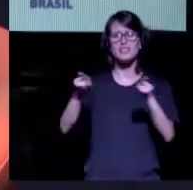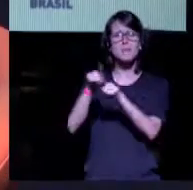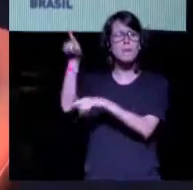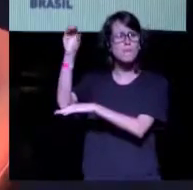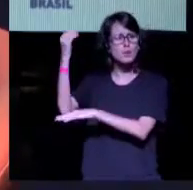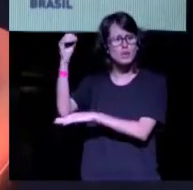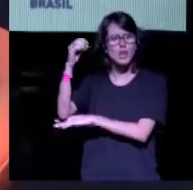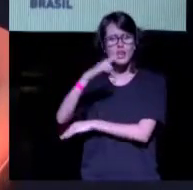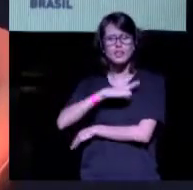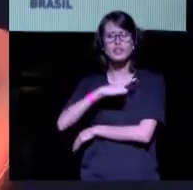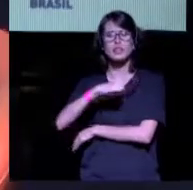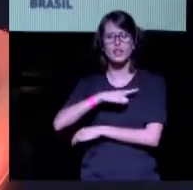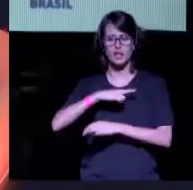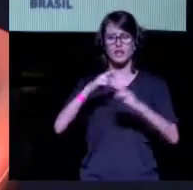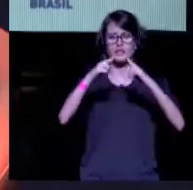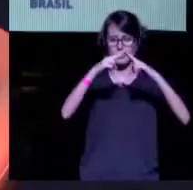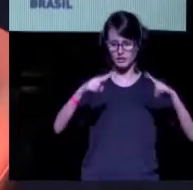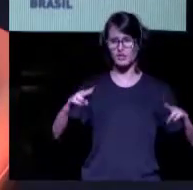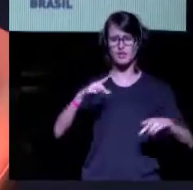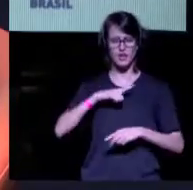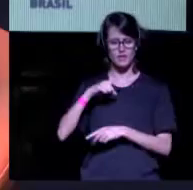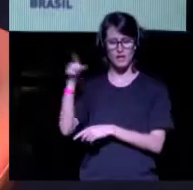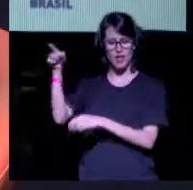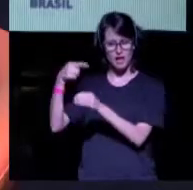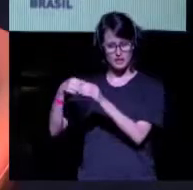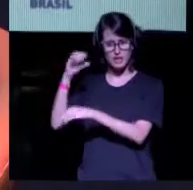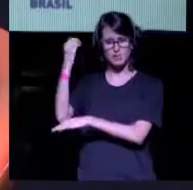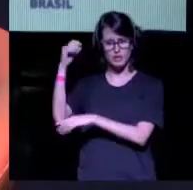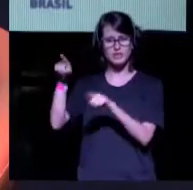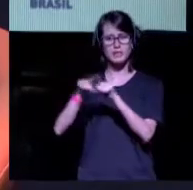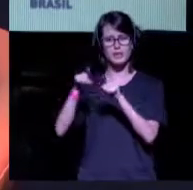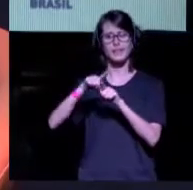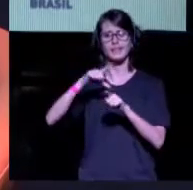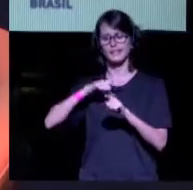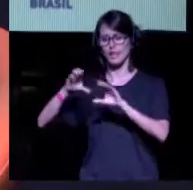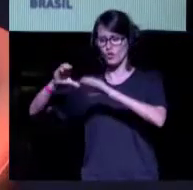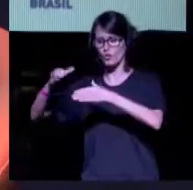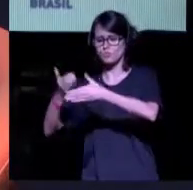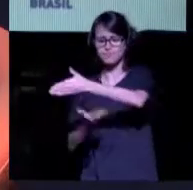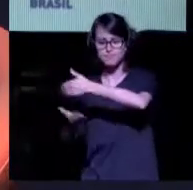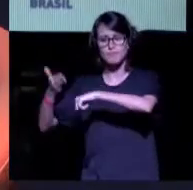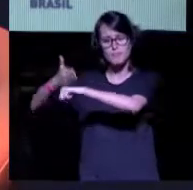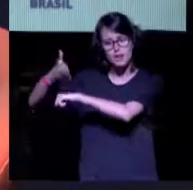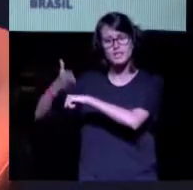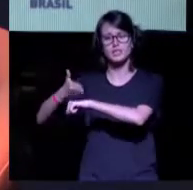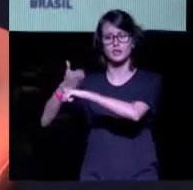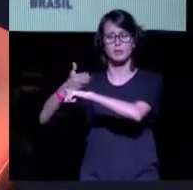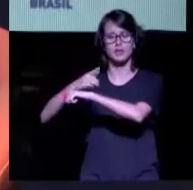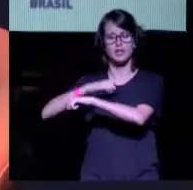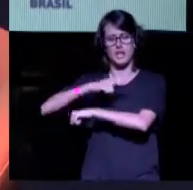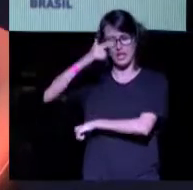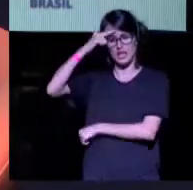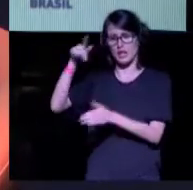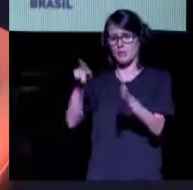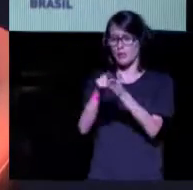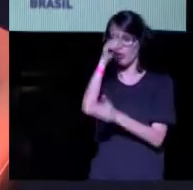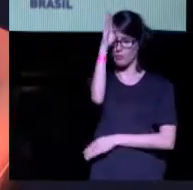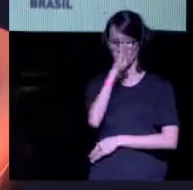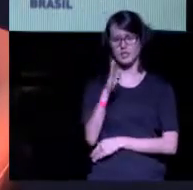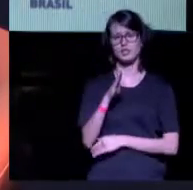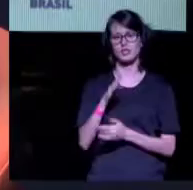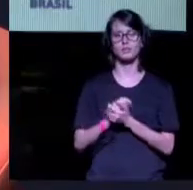orçamento participativo líder líder no brasil então no país é esse onde tem a maior quantidade